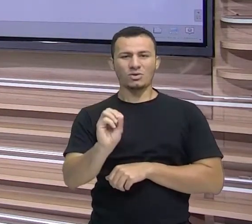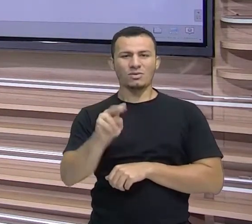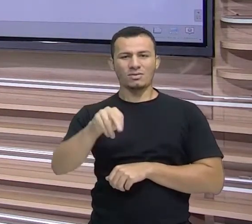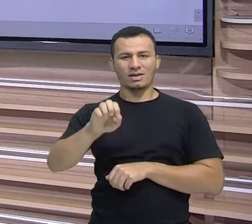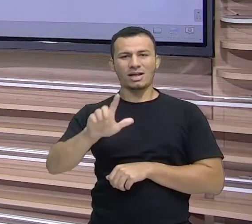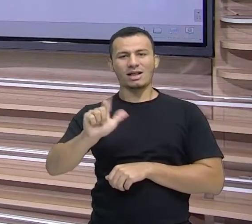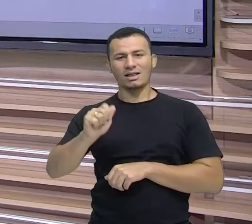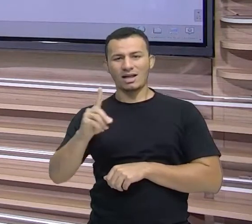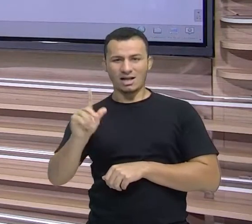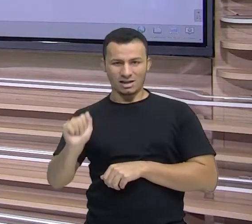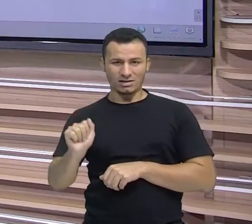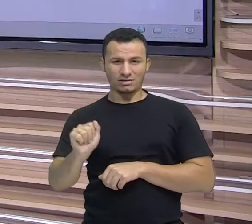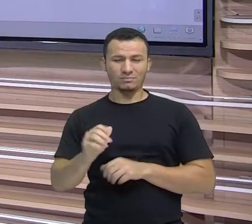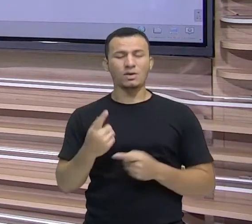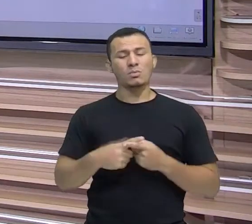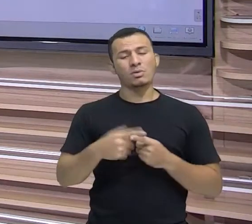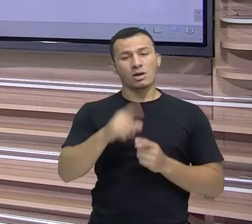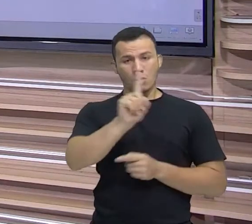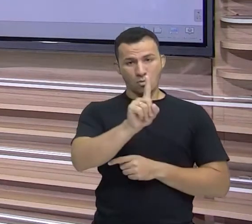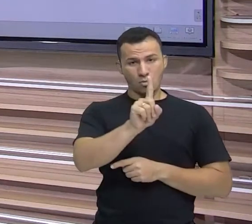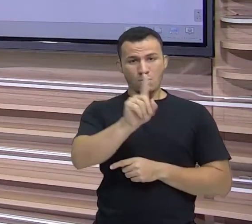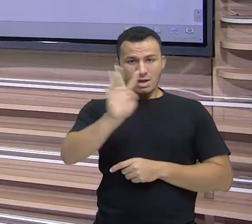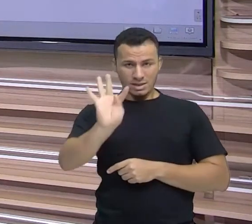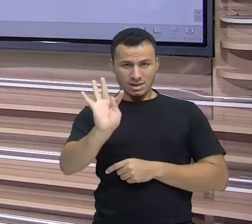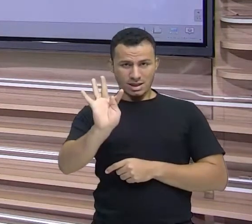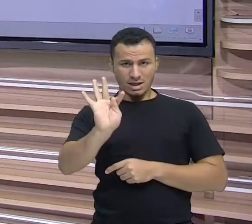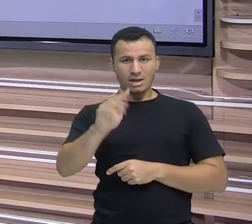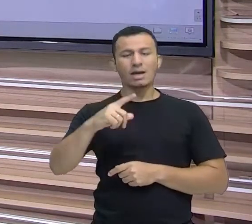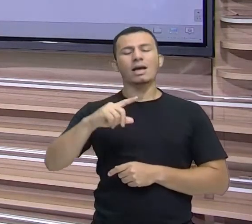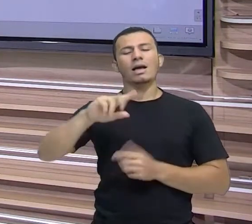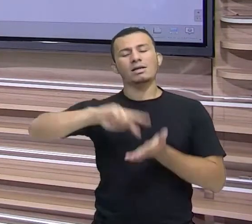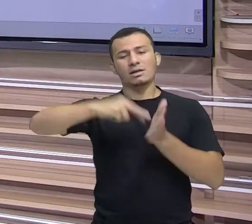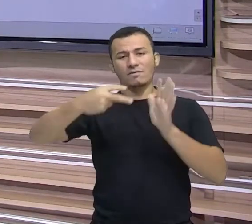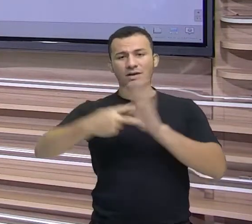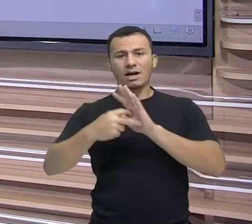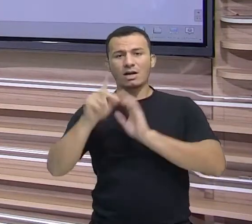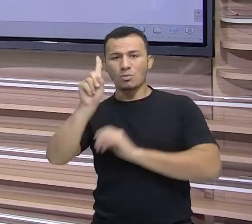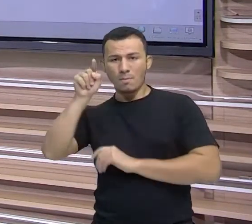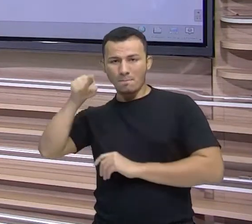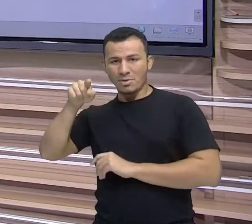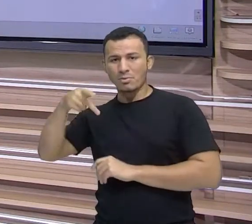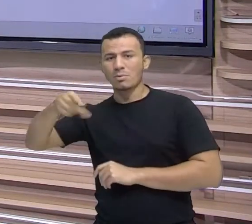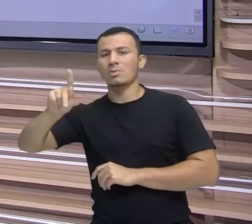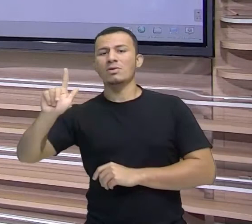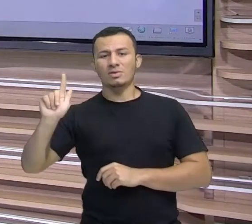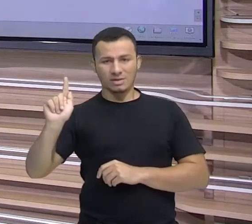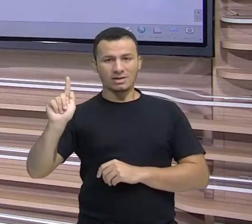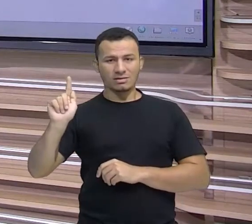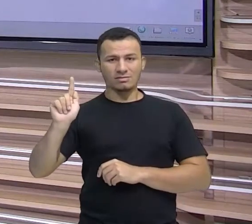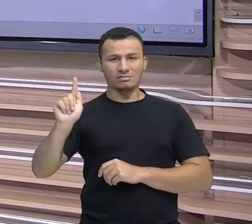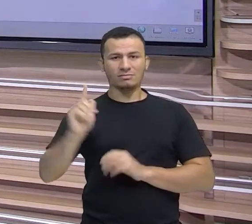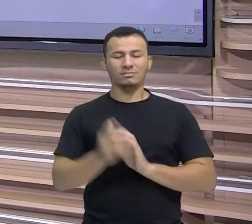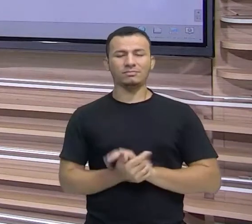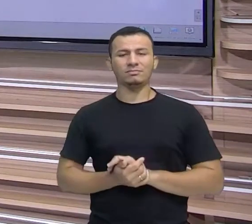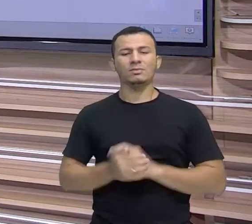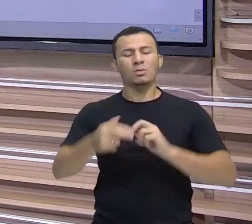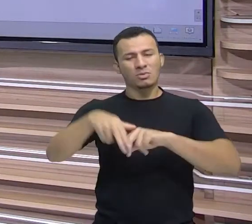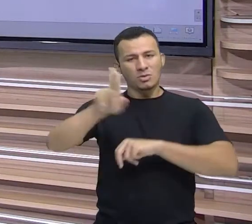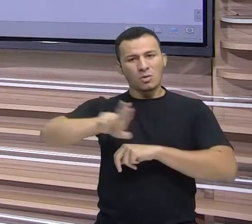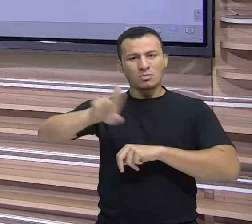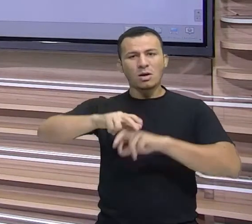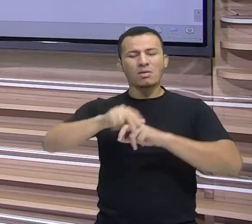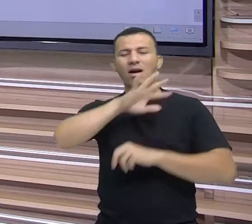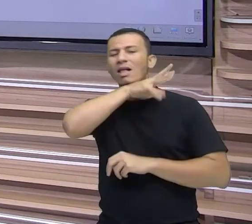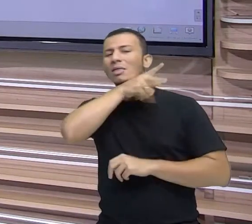quê? Porque 1 tonelada vale o quê? 1.000 quilos. E aí, para esses animais de grande porte, eu vou fazer o uso dessas